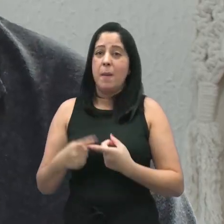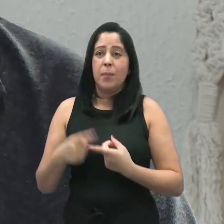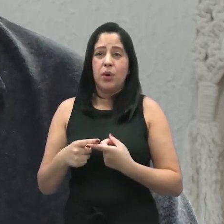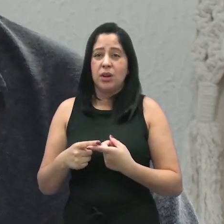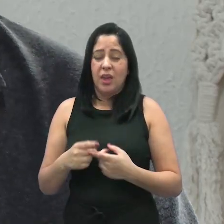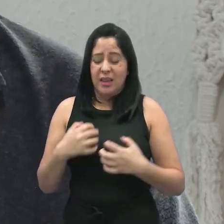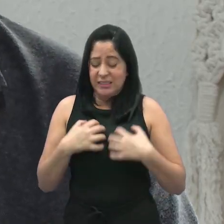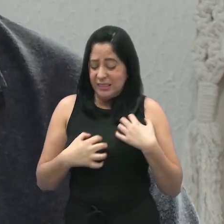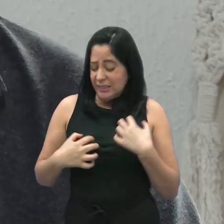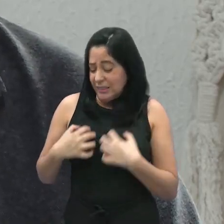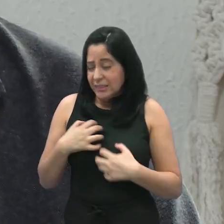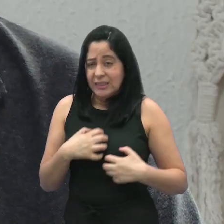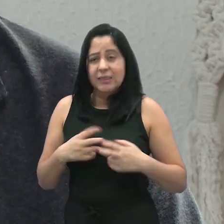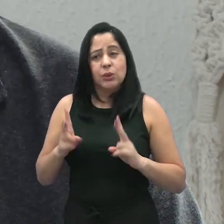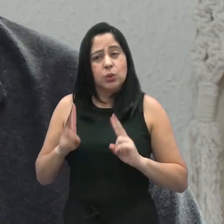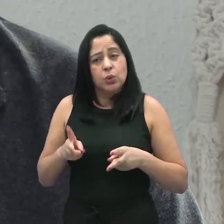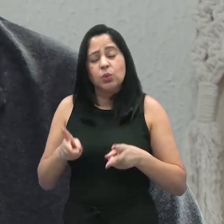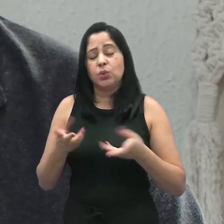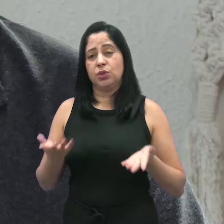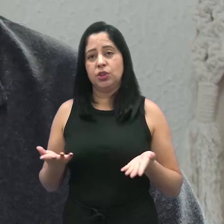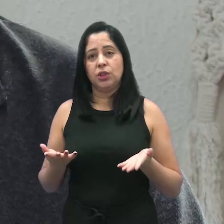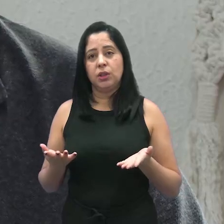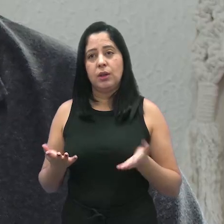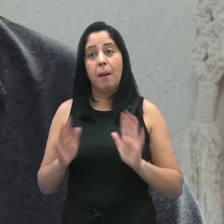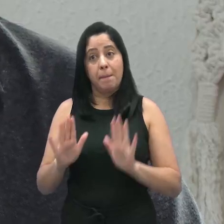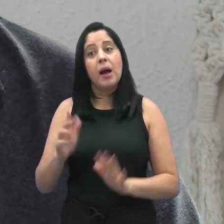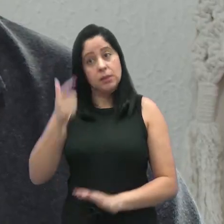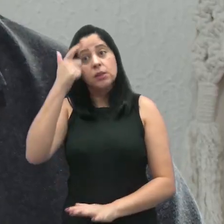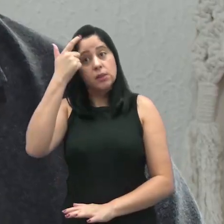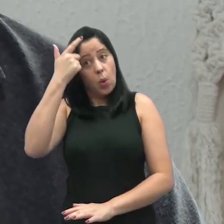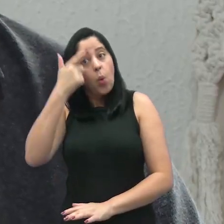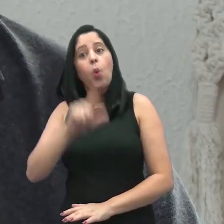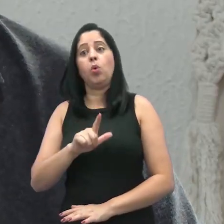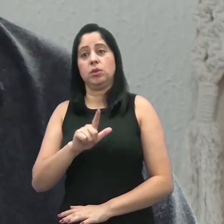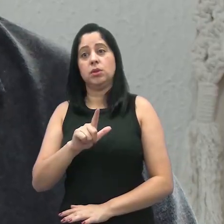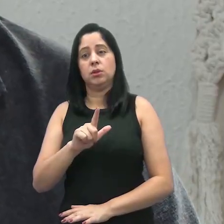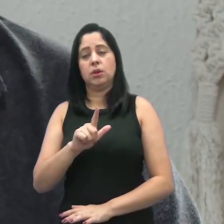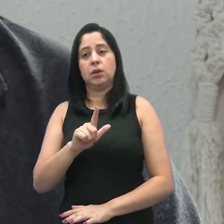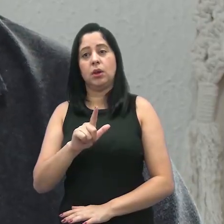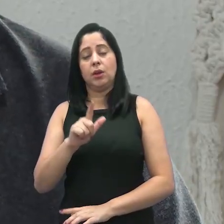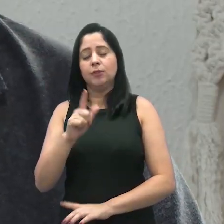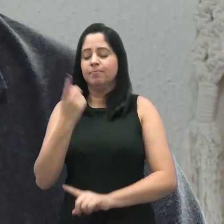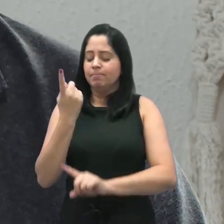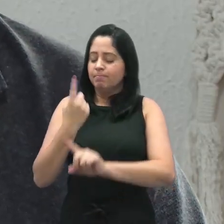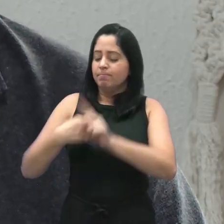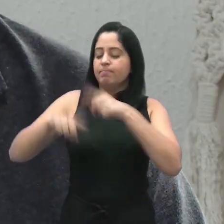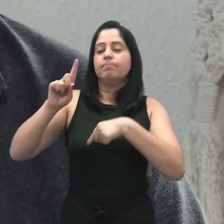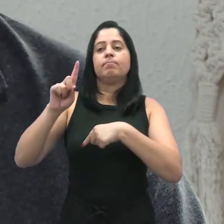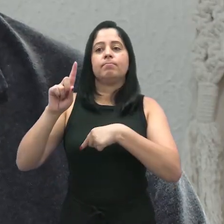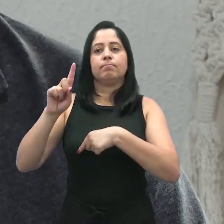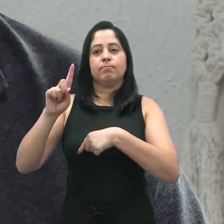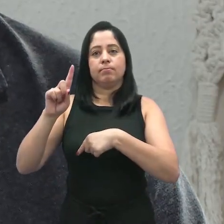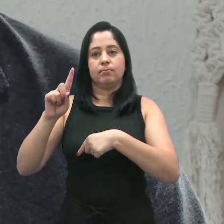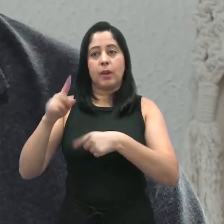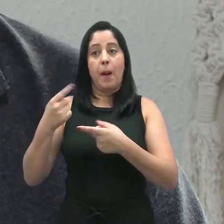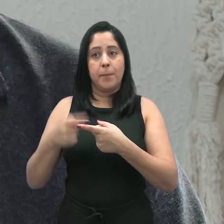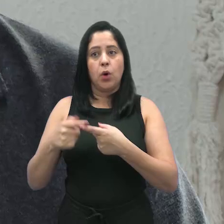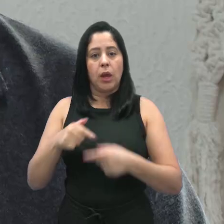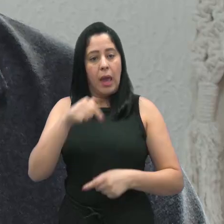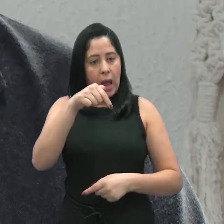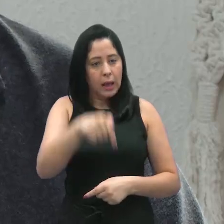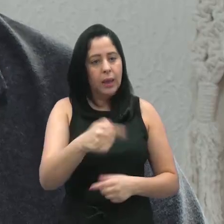você, o que você está passando. E eu consegui isso daqui aqui no ENA, sabe? Com